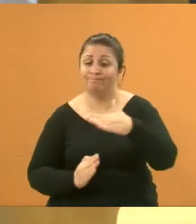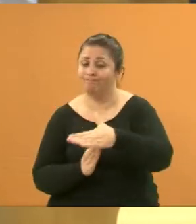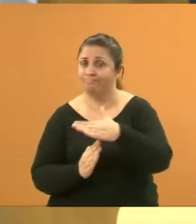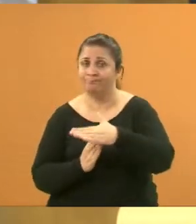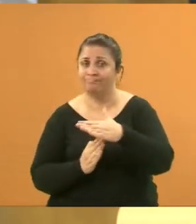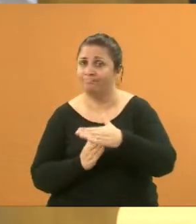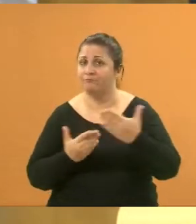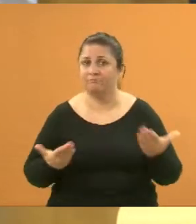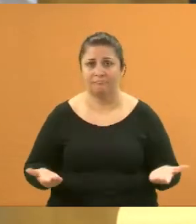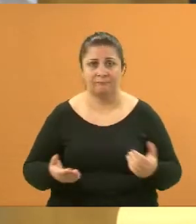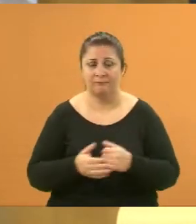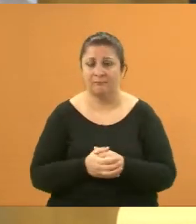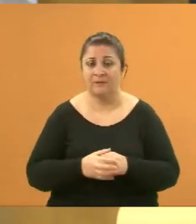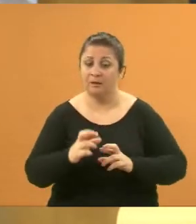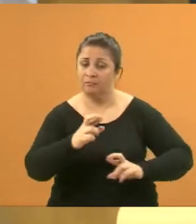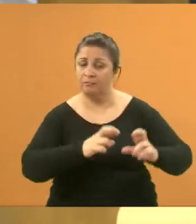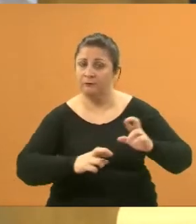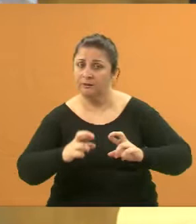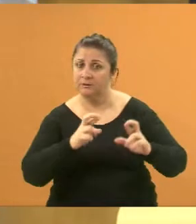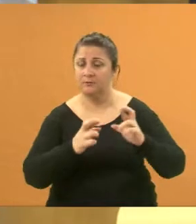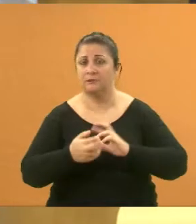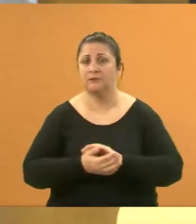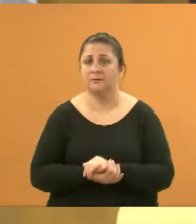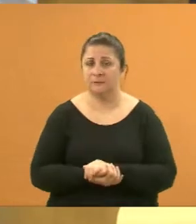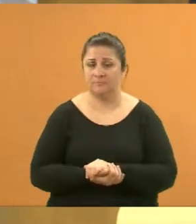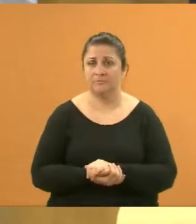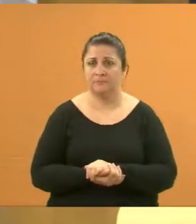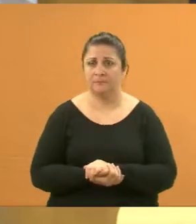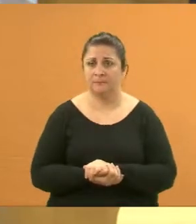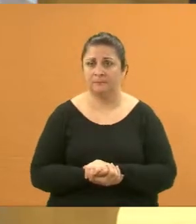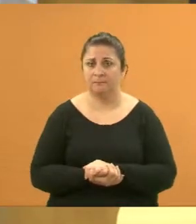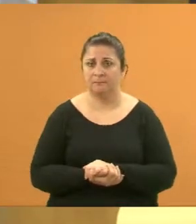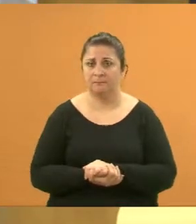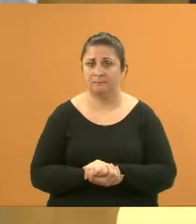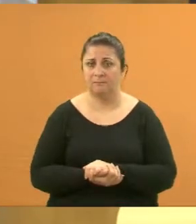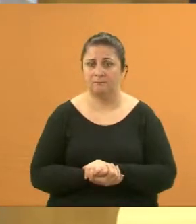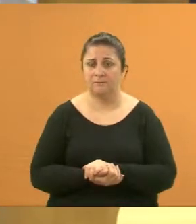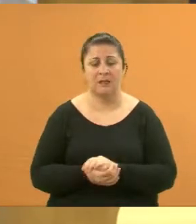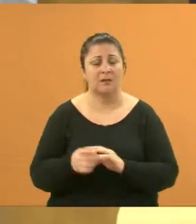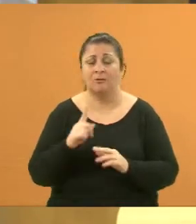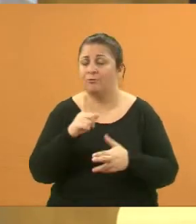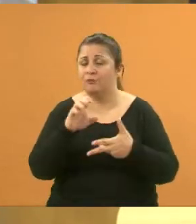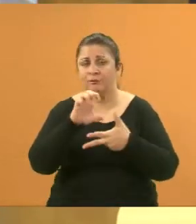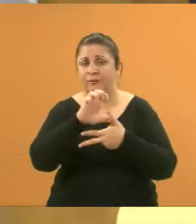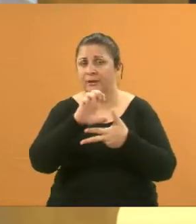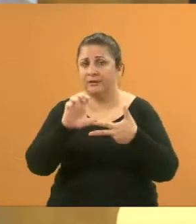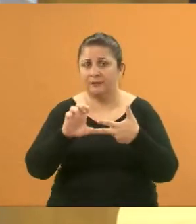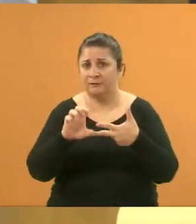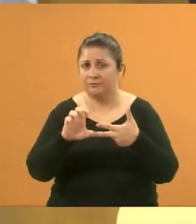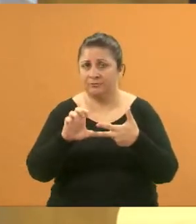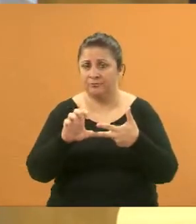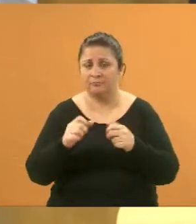quê? Fiscalizar. Eu não sou executivo, eu sou